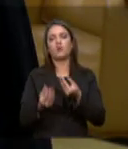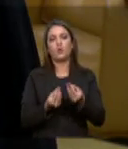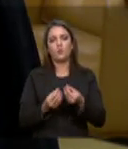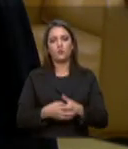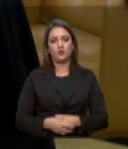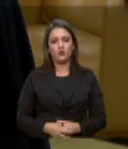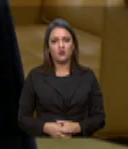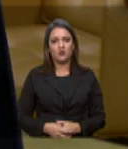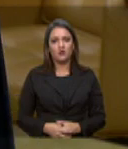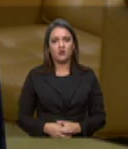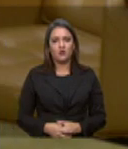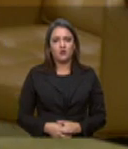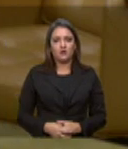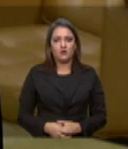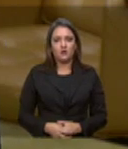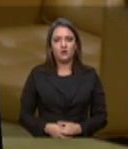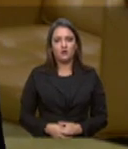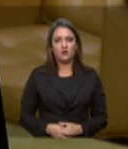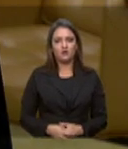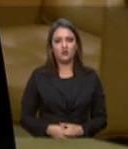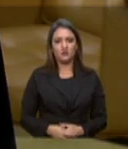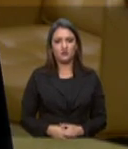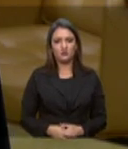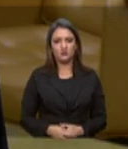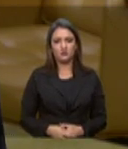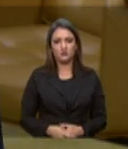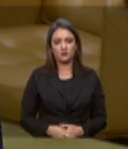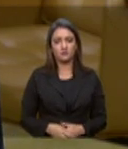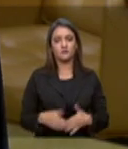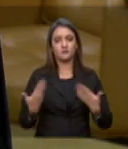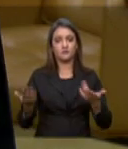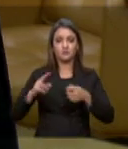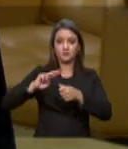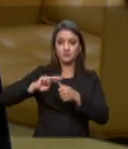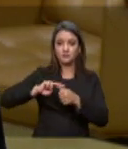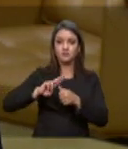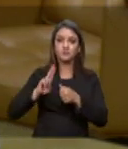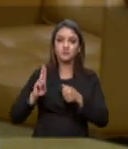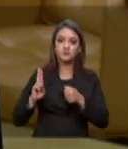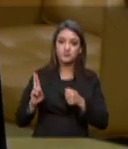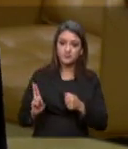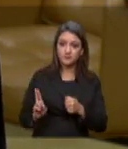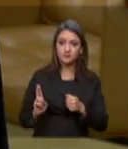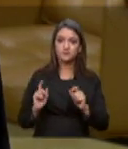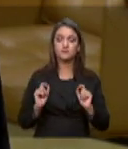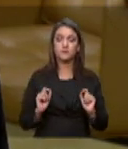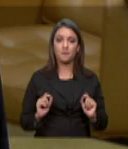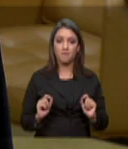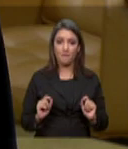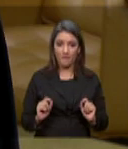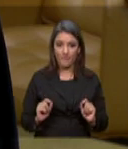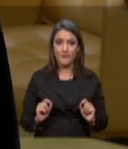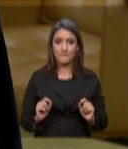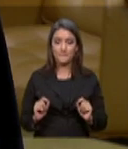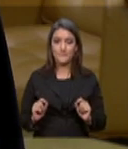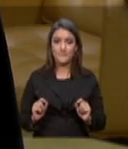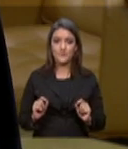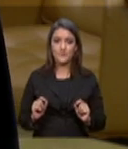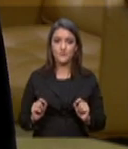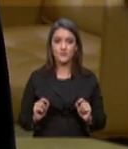detalhada. Para além disso, Excelências, a Advocacia Geral da União, é bom que se diga também em maneira